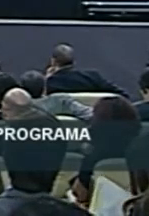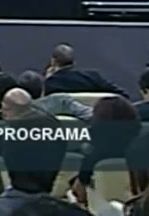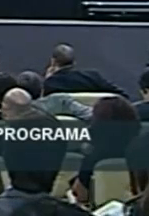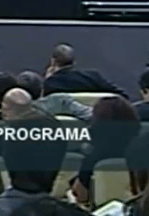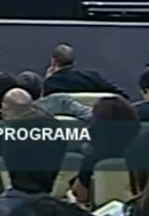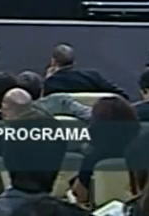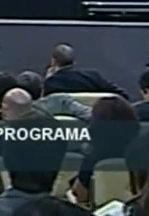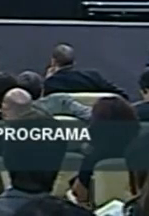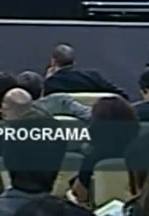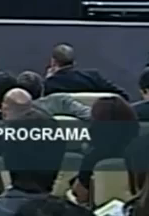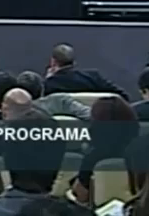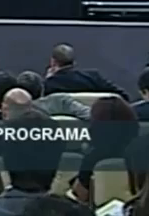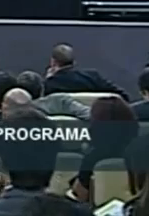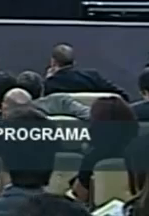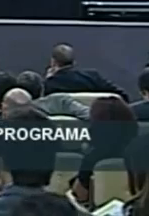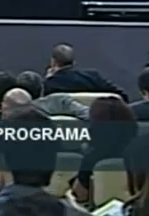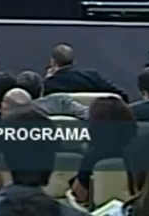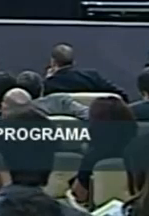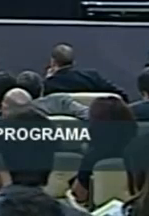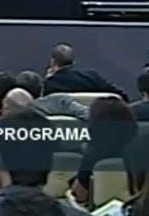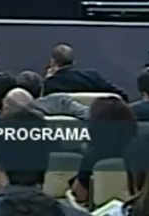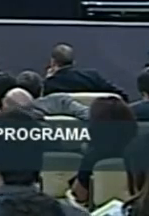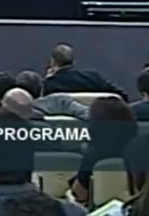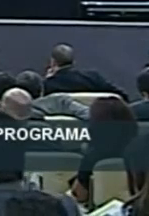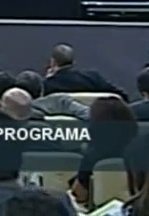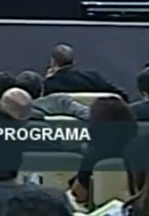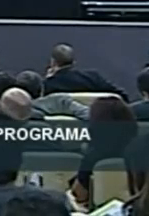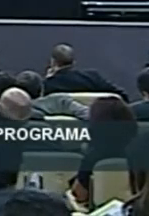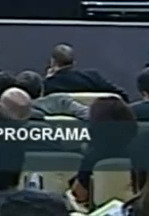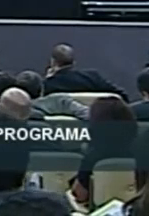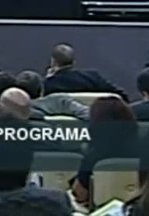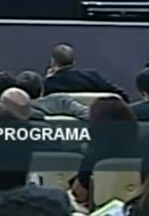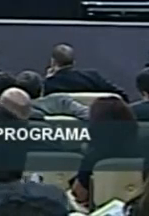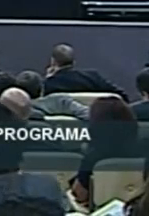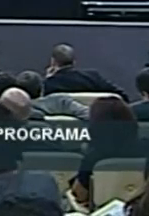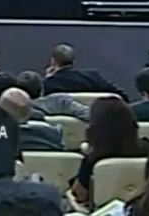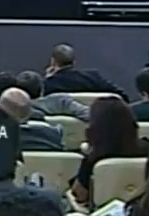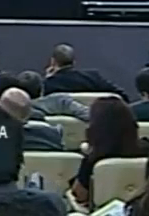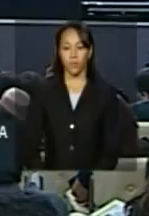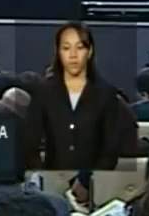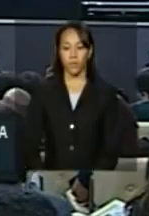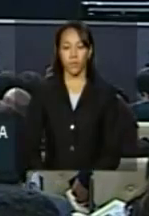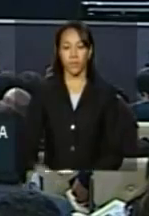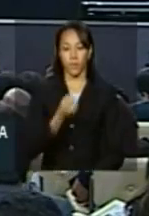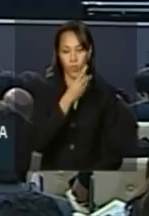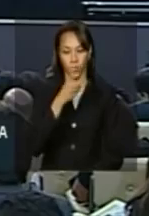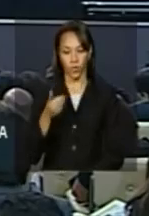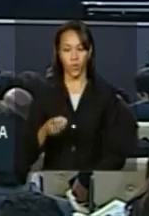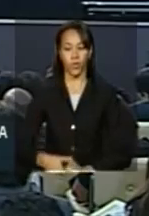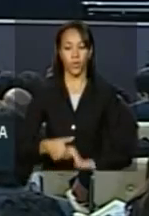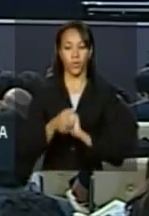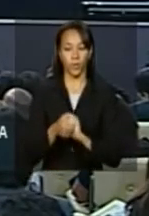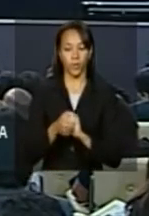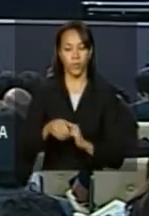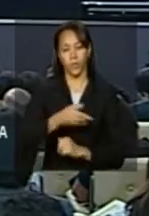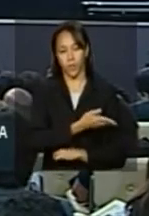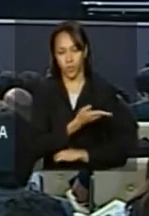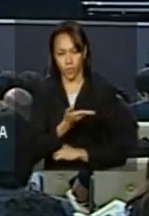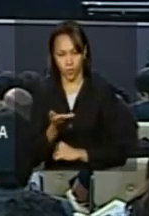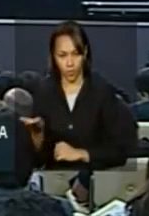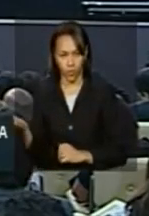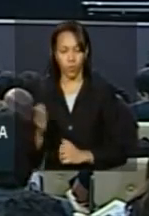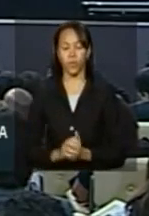Bom dia a todos. Queria aqui cumprimentar meus companheiros de governo, ministros Paulo Sérgio Passos, Edson